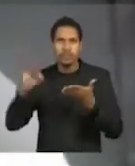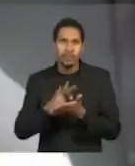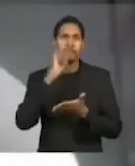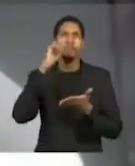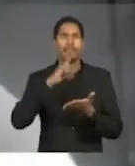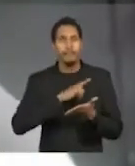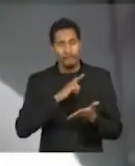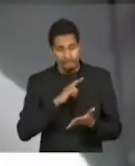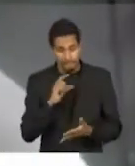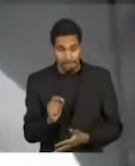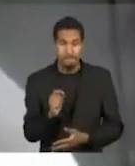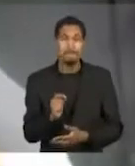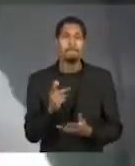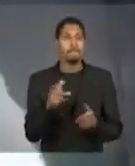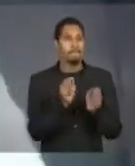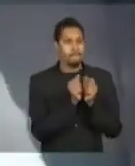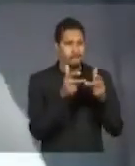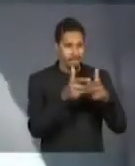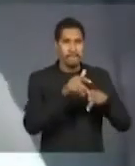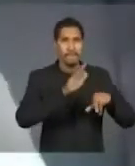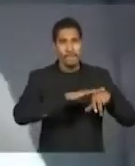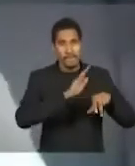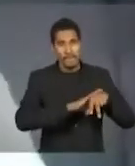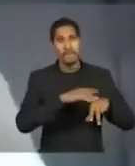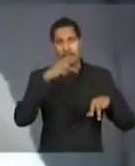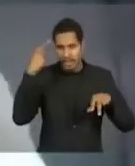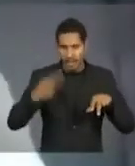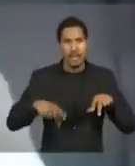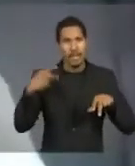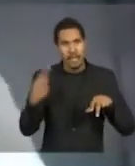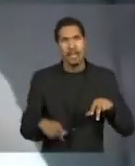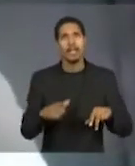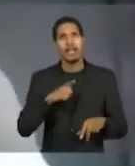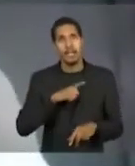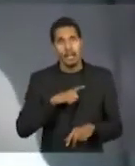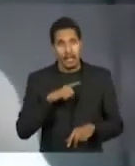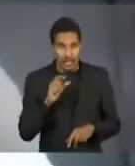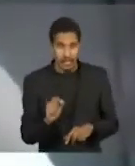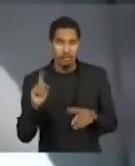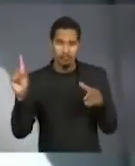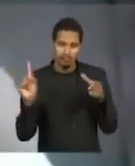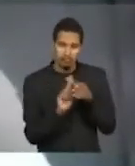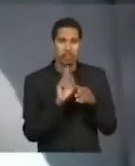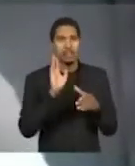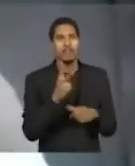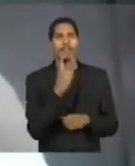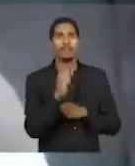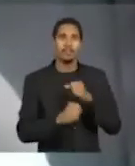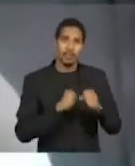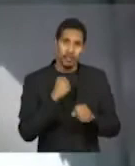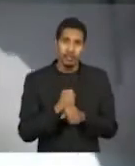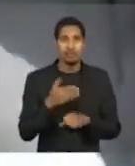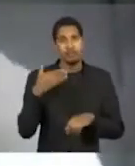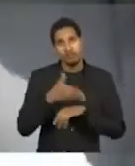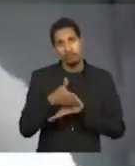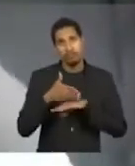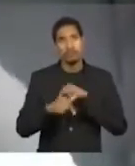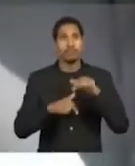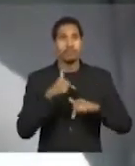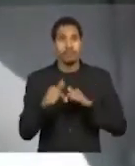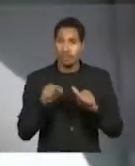e pedindo para que a Câmara Municipal, essa casa que eu pertenço há 20 anos, que os meus colegas